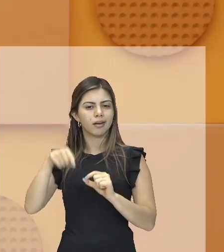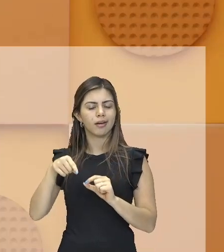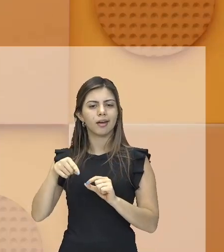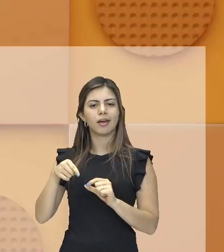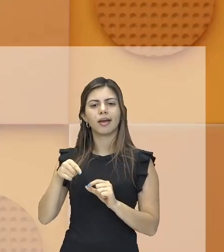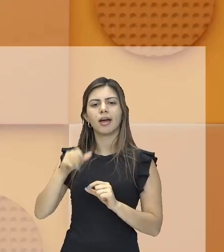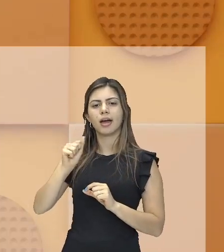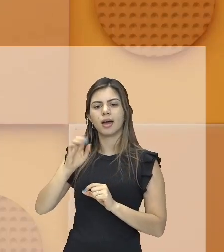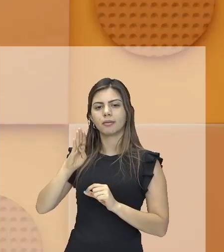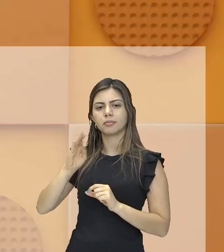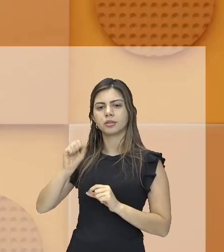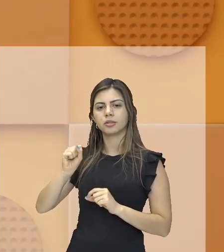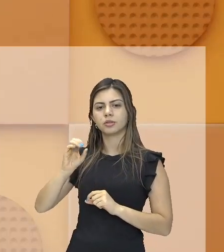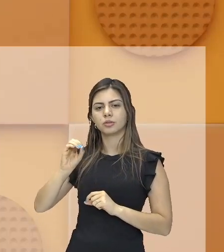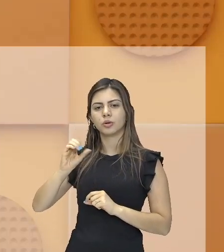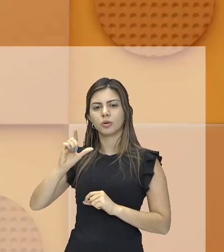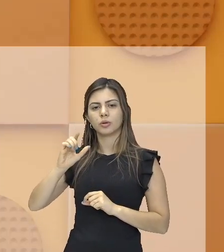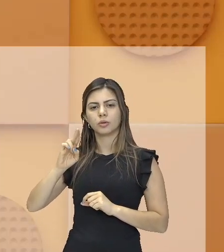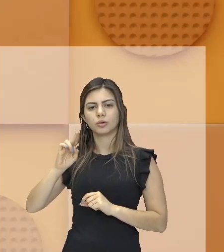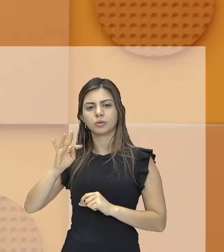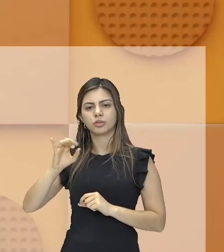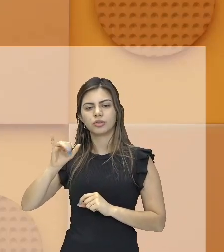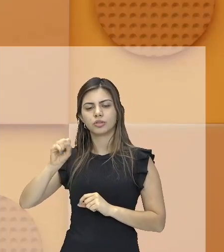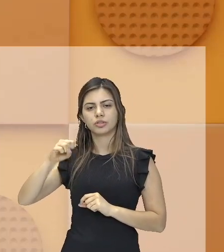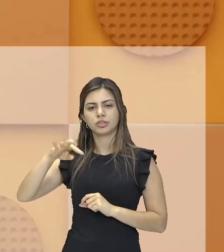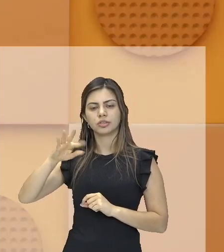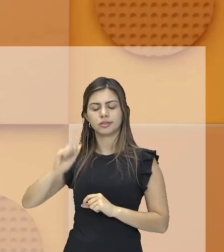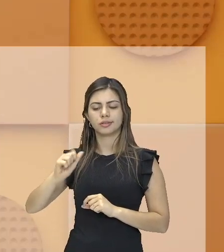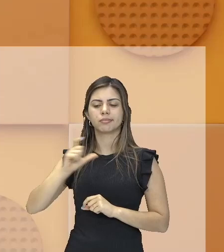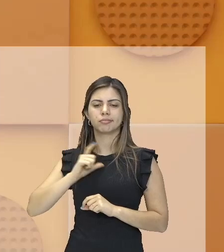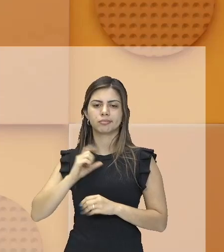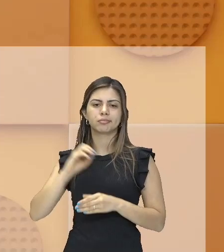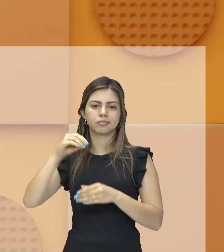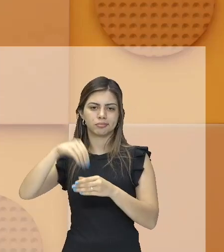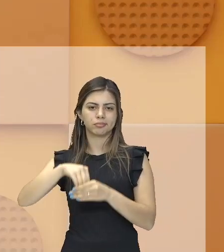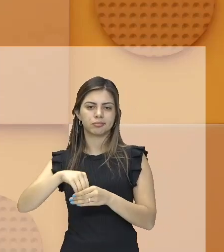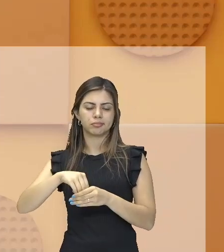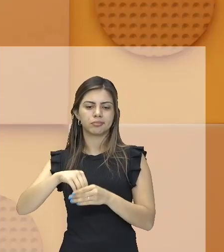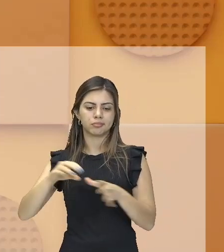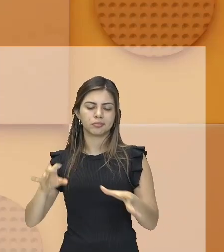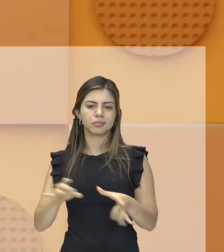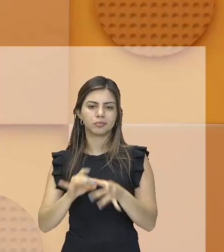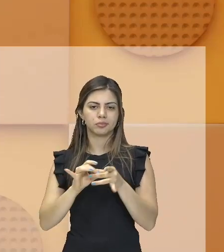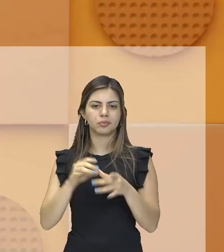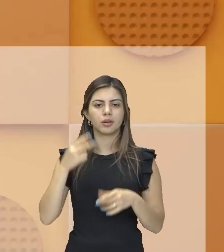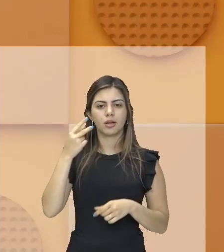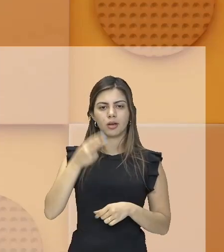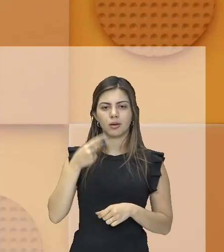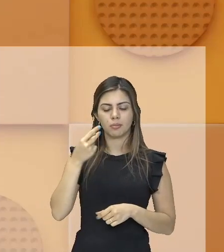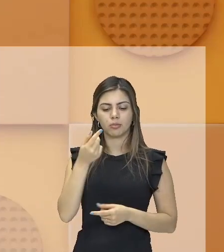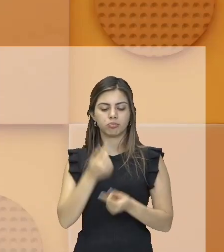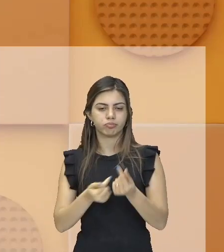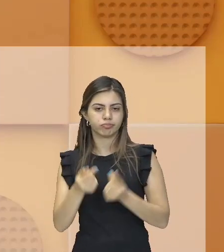absolutista. Então, essa política absolutista, ela vai ali estar presente, associada à política